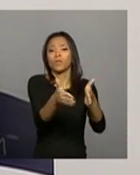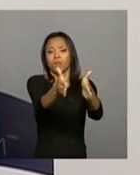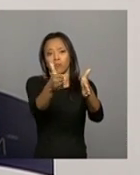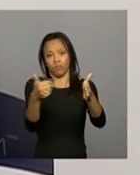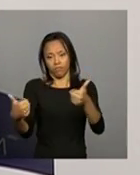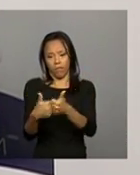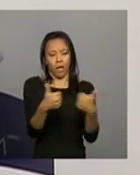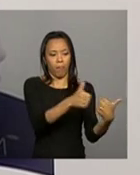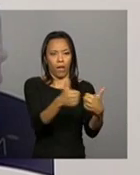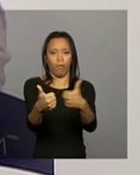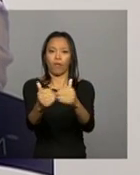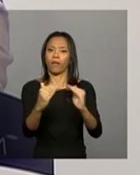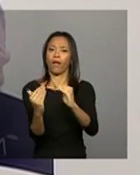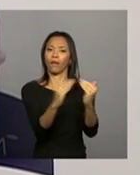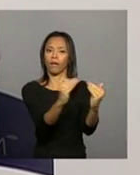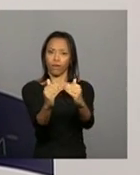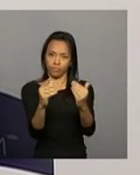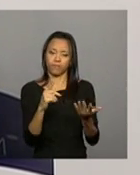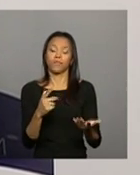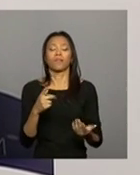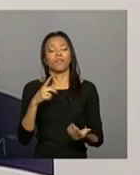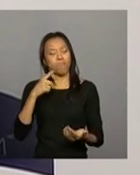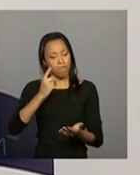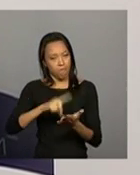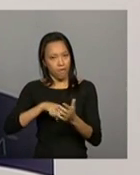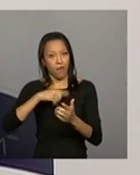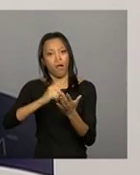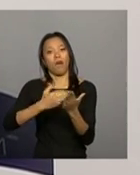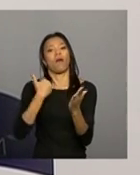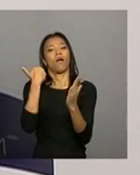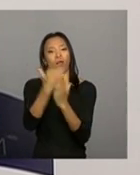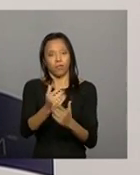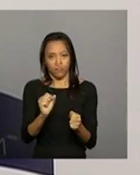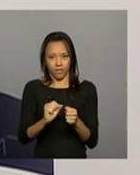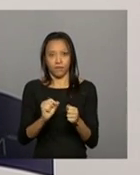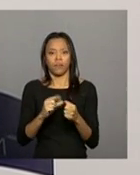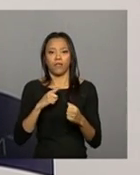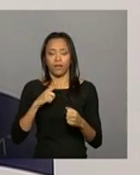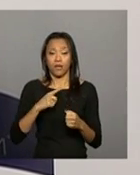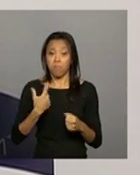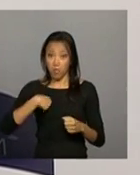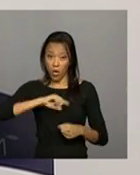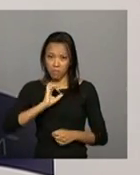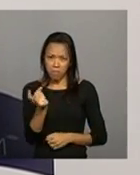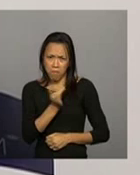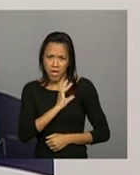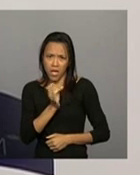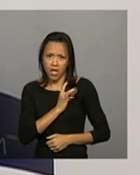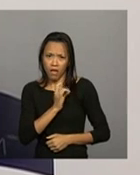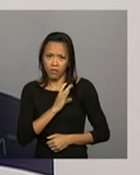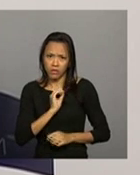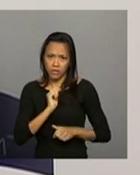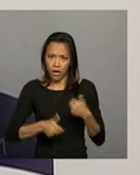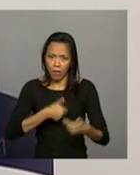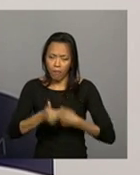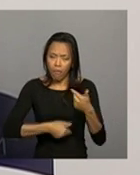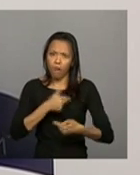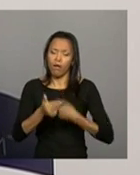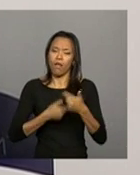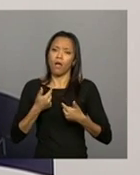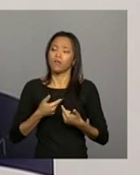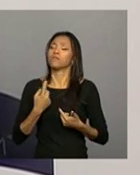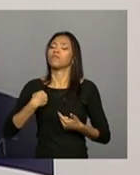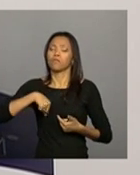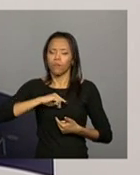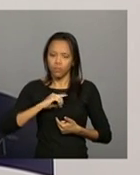acesso. Temos muito o que fazer? Temos. Mas não temos medo de arregaçar a manga e continuar avançando